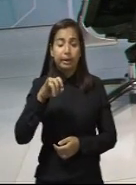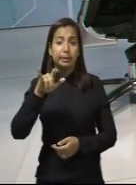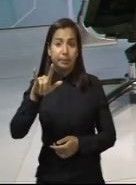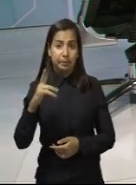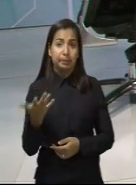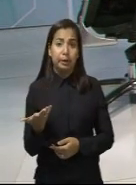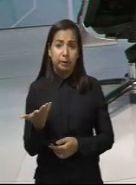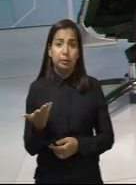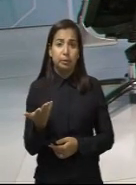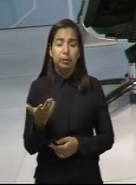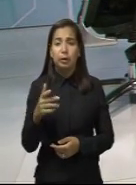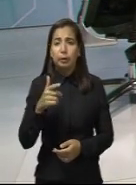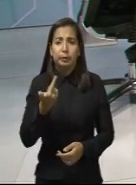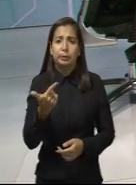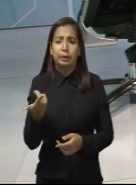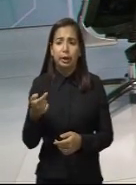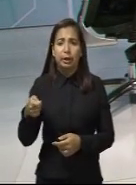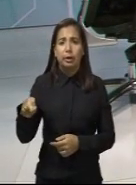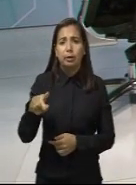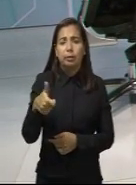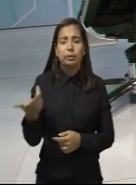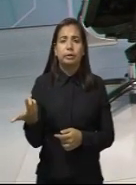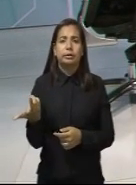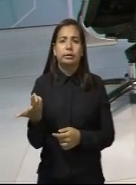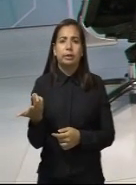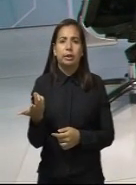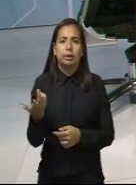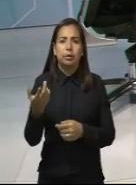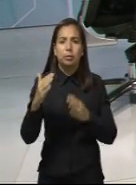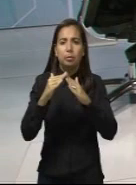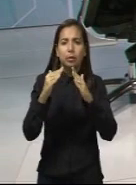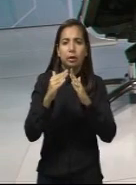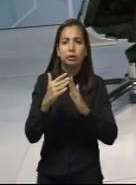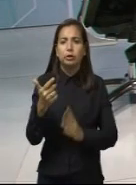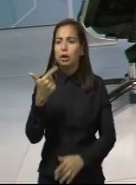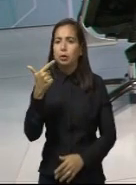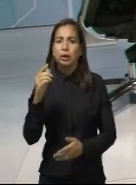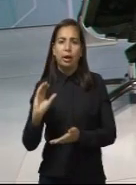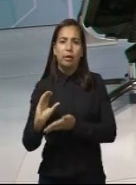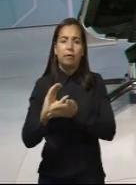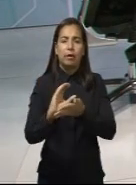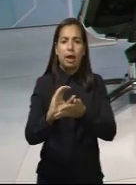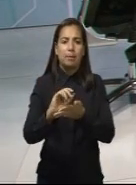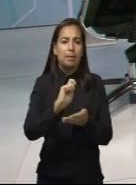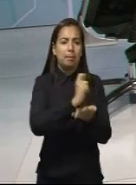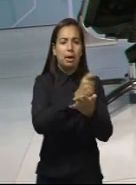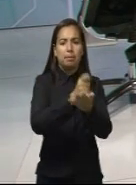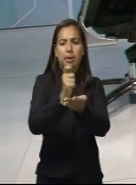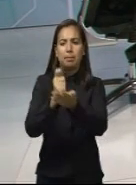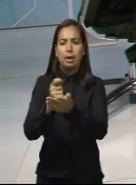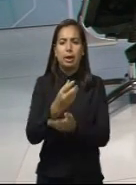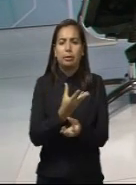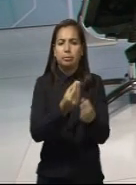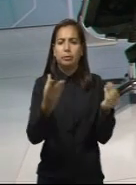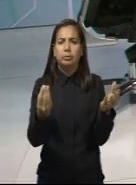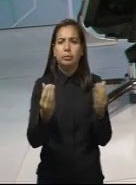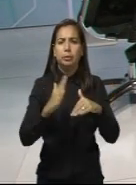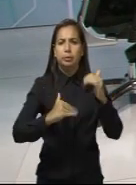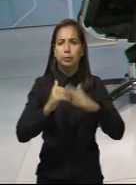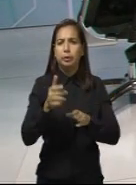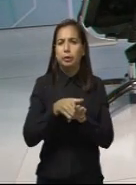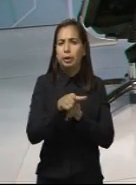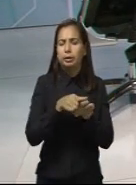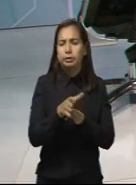nem auxílio moradia, nem uma verba para você contratar não sei quantos assessores, nem isso, nem aquilo outro. Então,